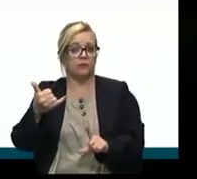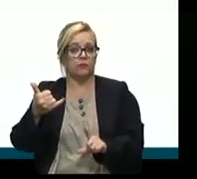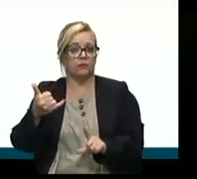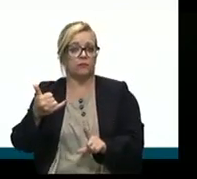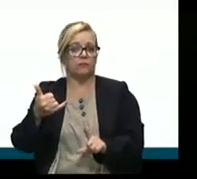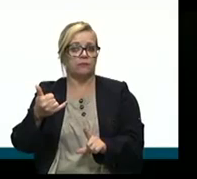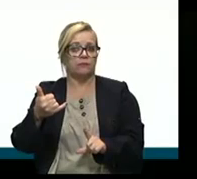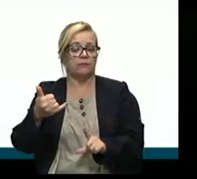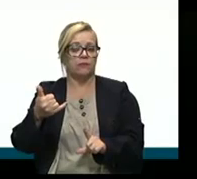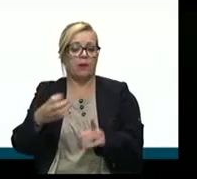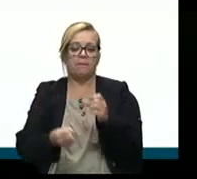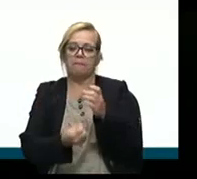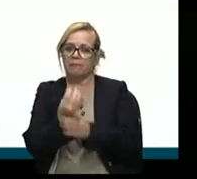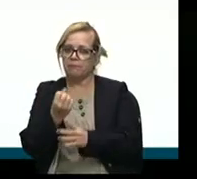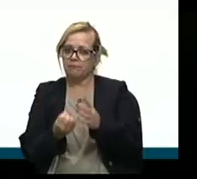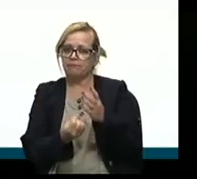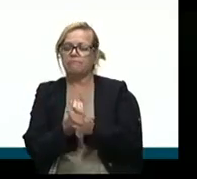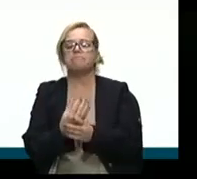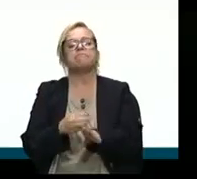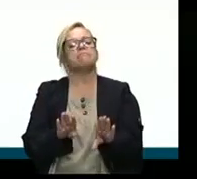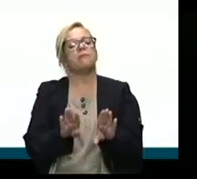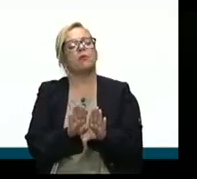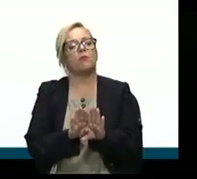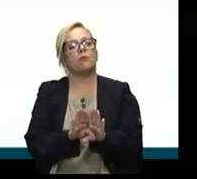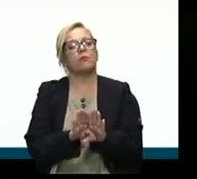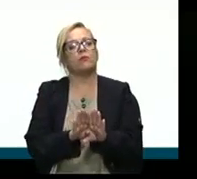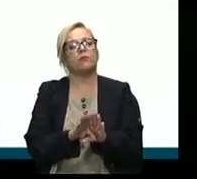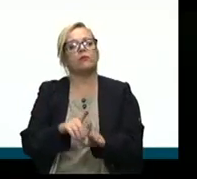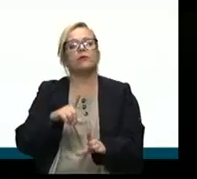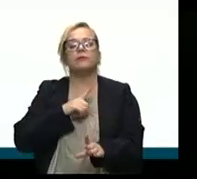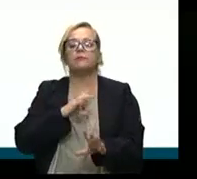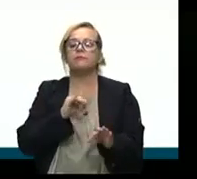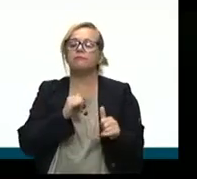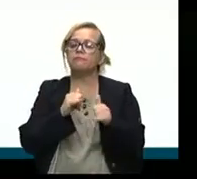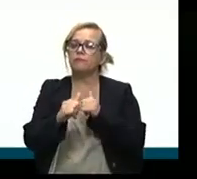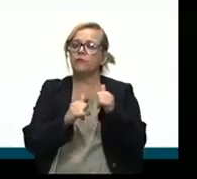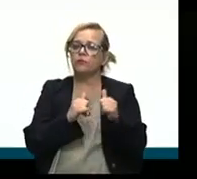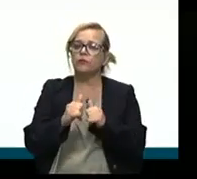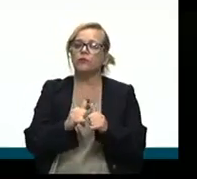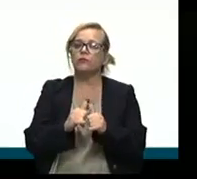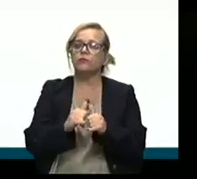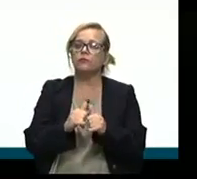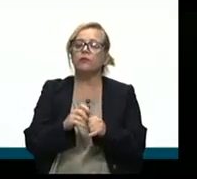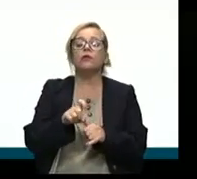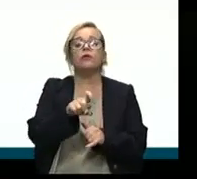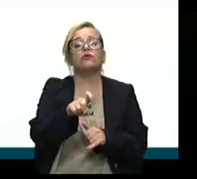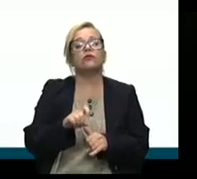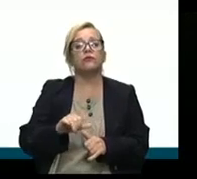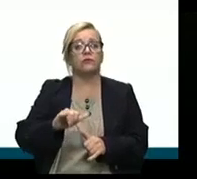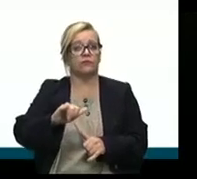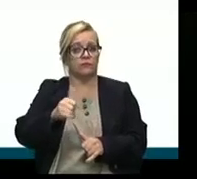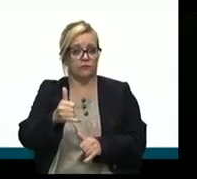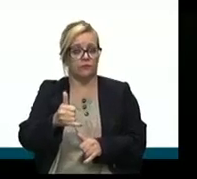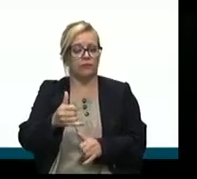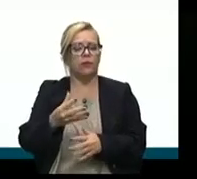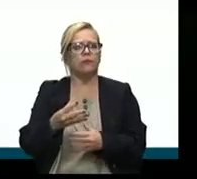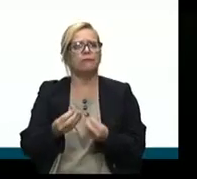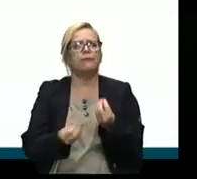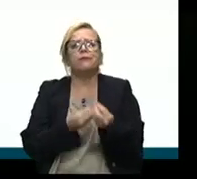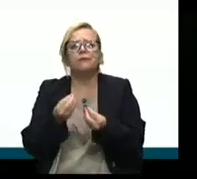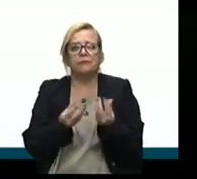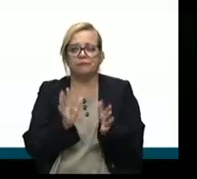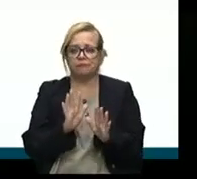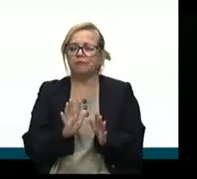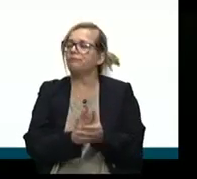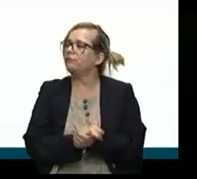variável produção, também podemos escrever as informações anteriores da forma xy. Como?